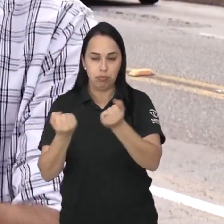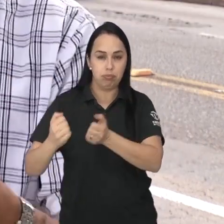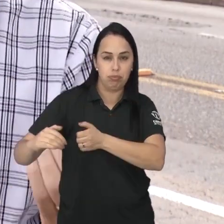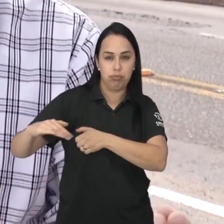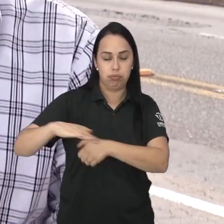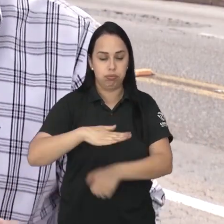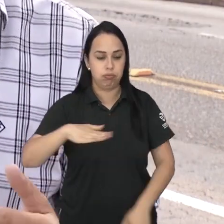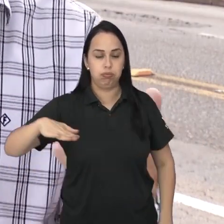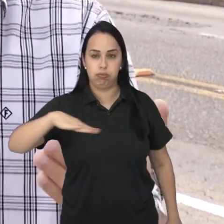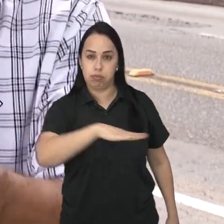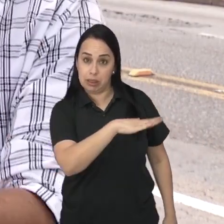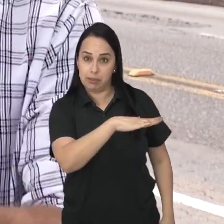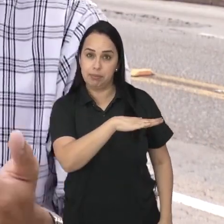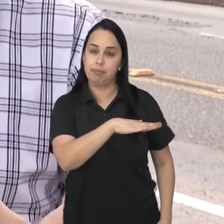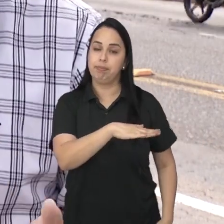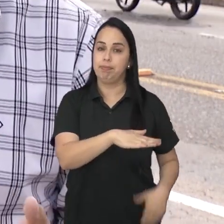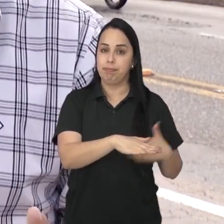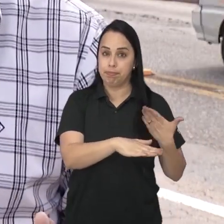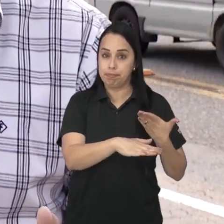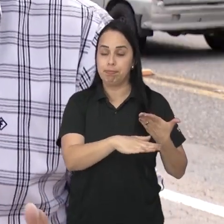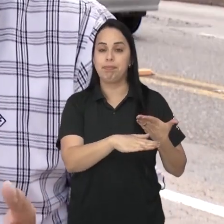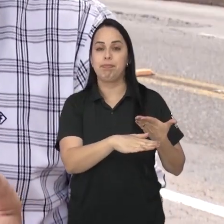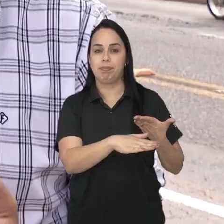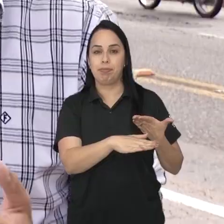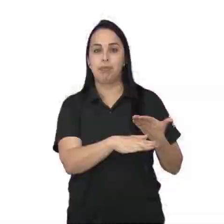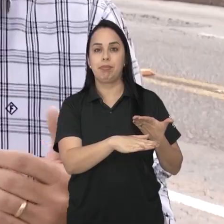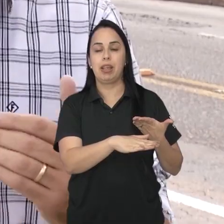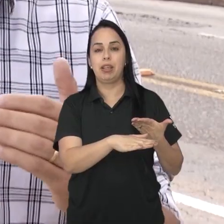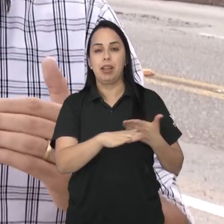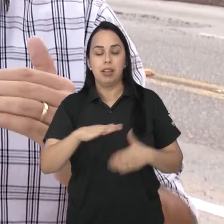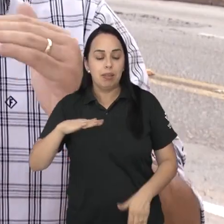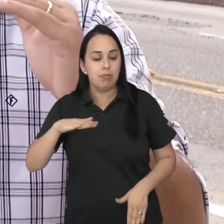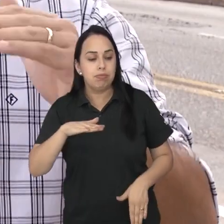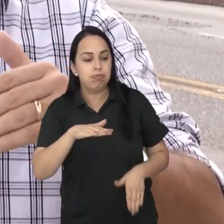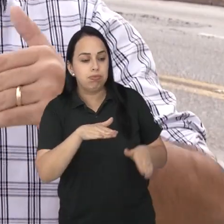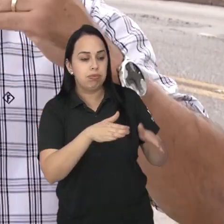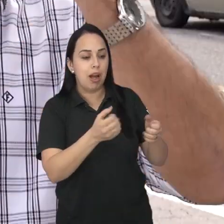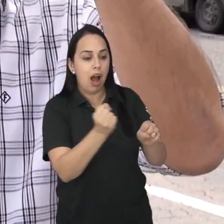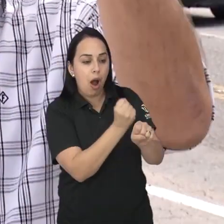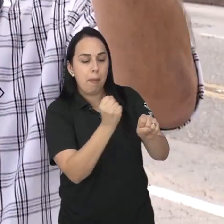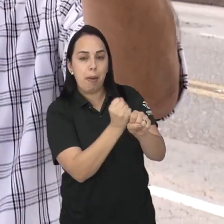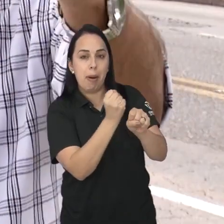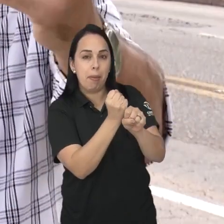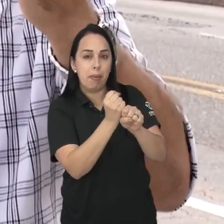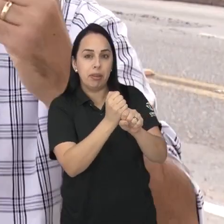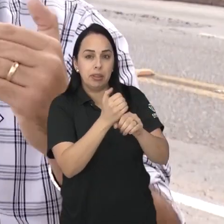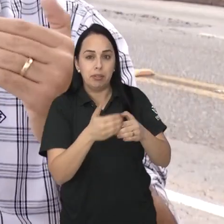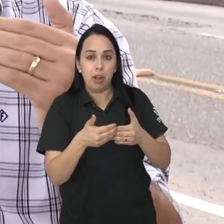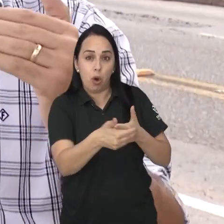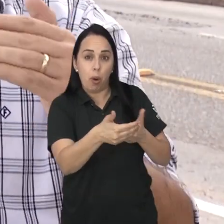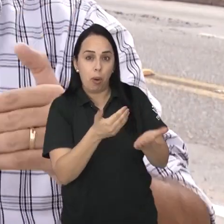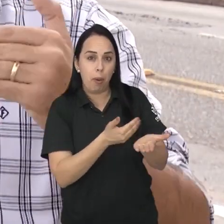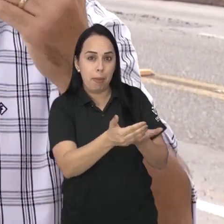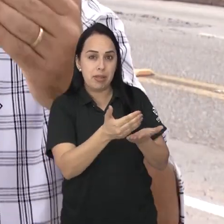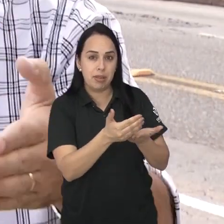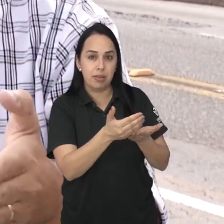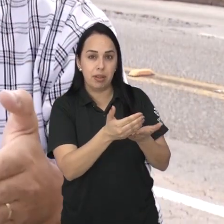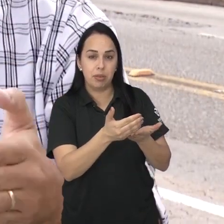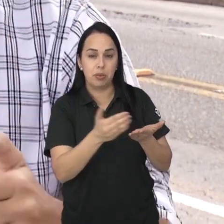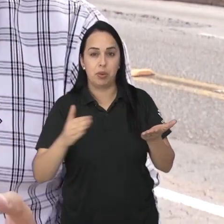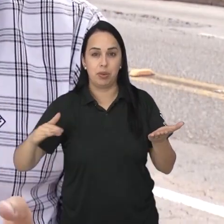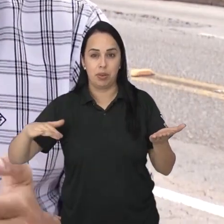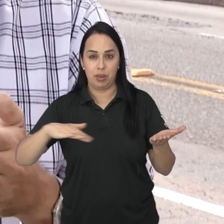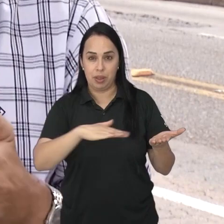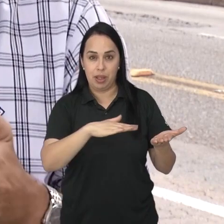nos movimentos que ele tem que fazer no viaduto do Nadim Hall. Isso daí também a gente se estende um pouco mais à frente, então a gente tem uma obra que